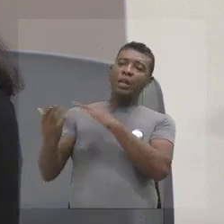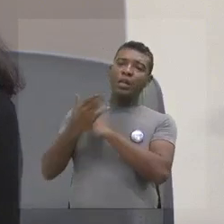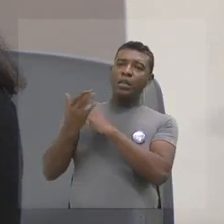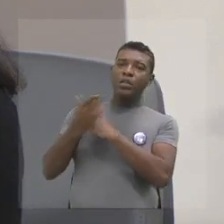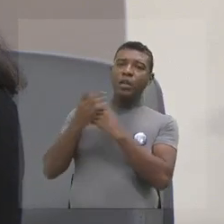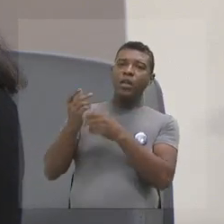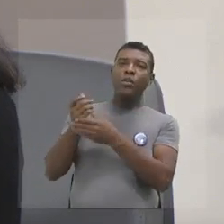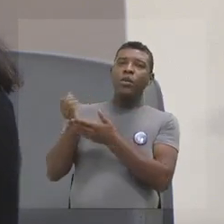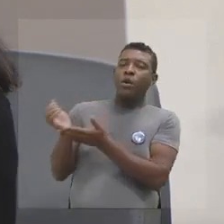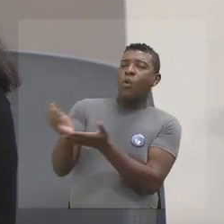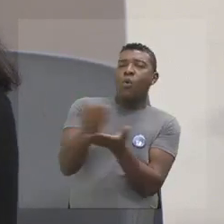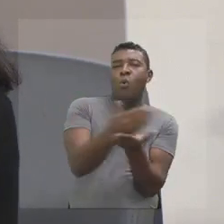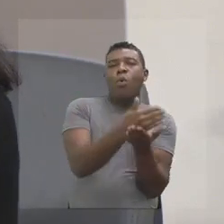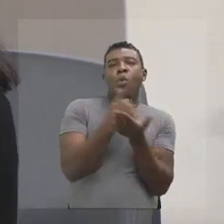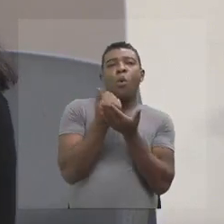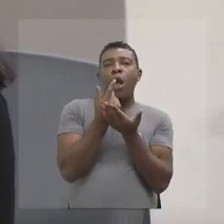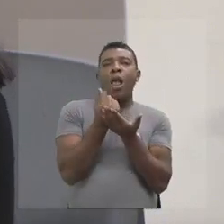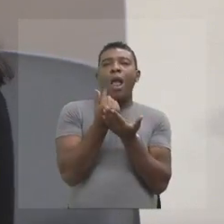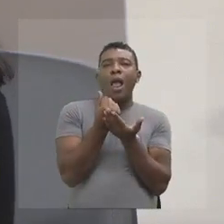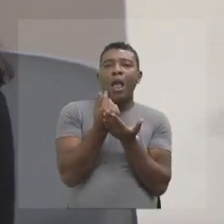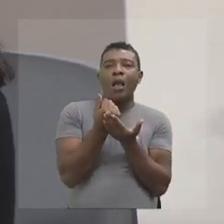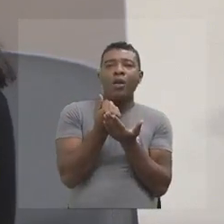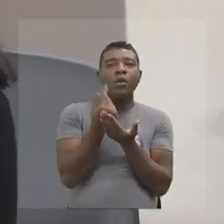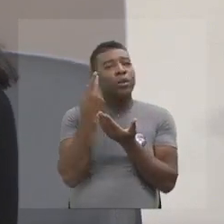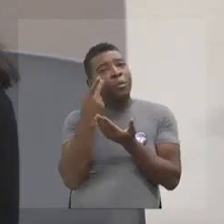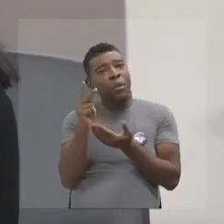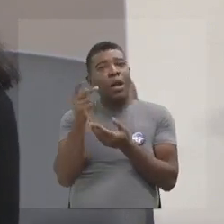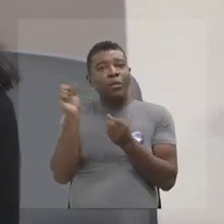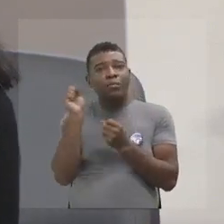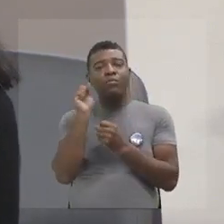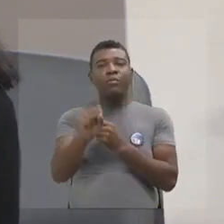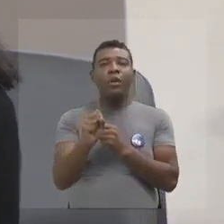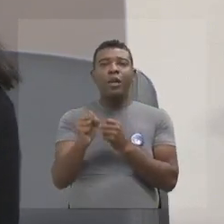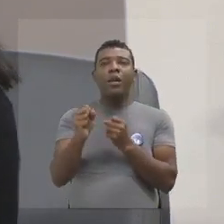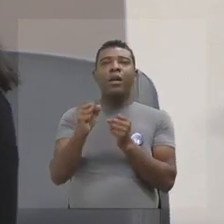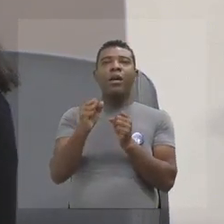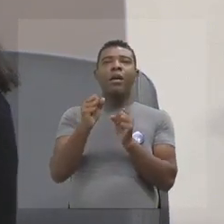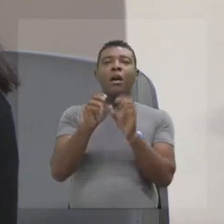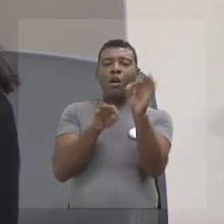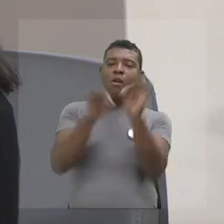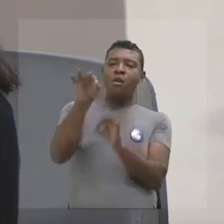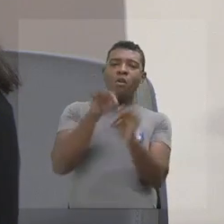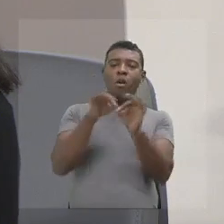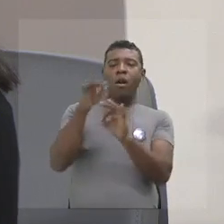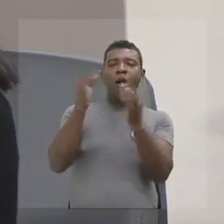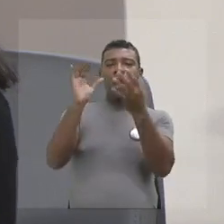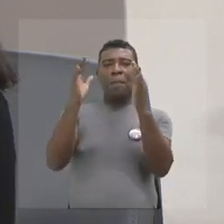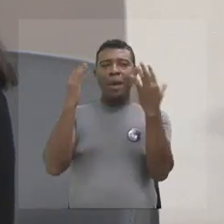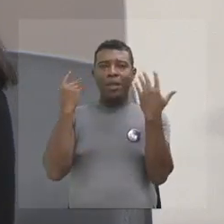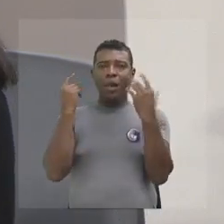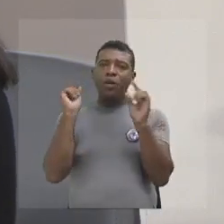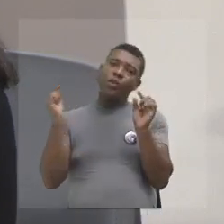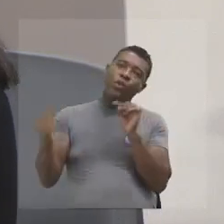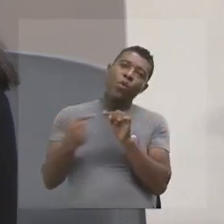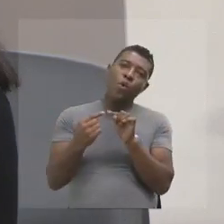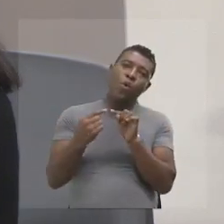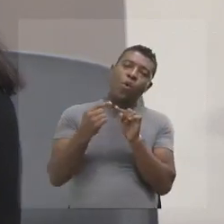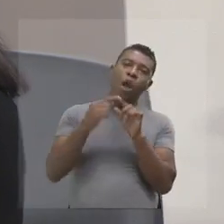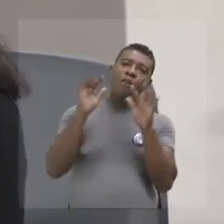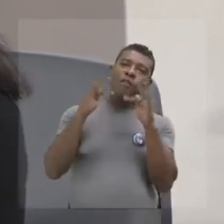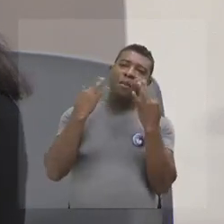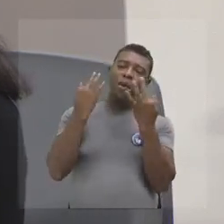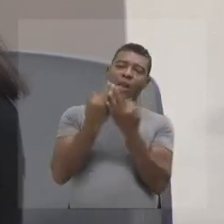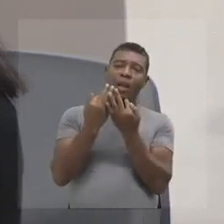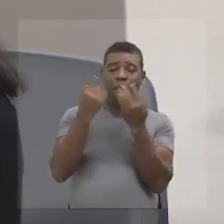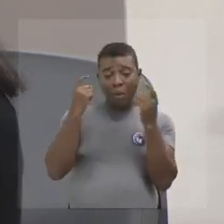para implementação do programa de regularização ambiental em pequenas propriedades rurais em regime familiar preocupados exatamente